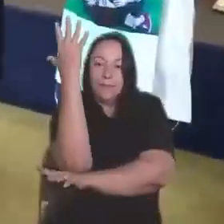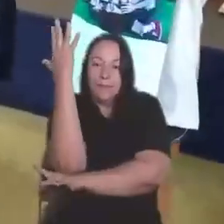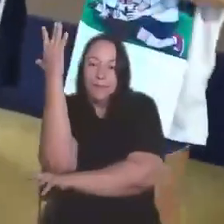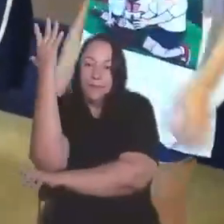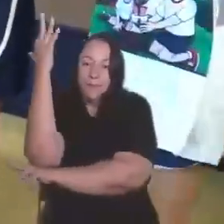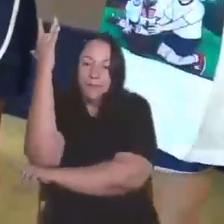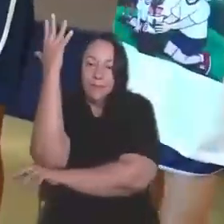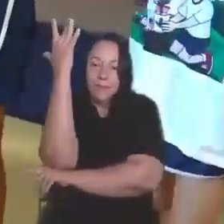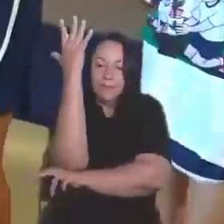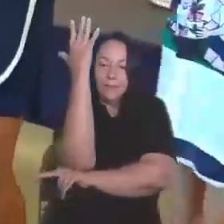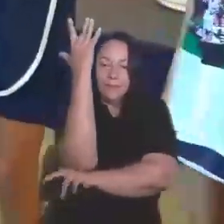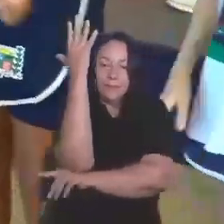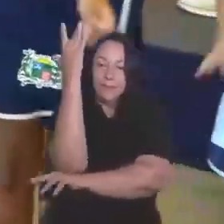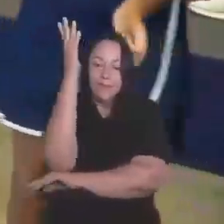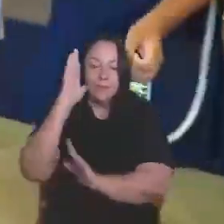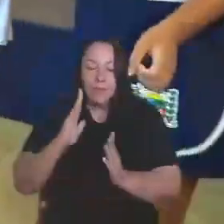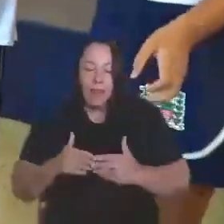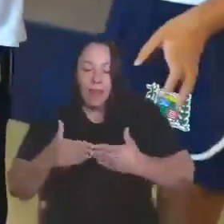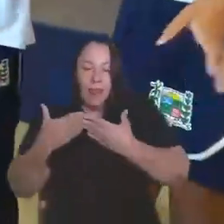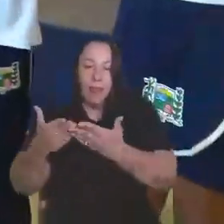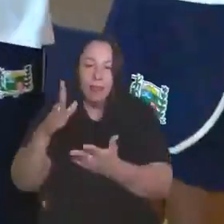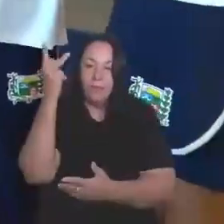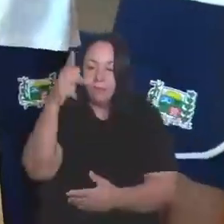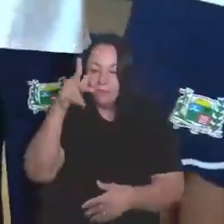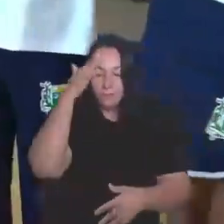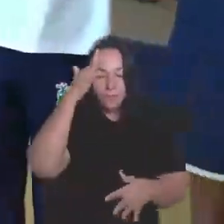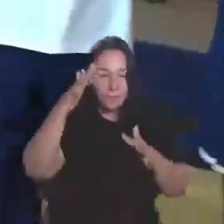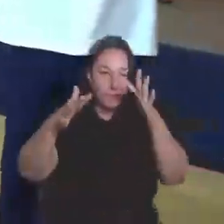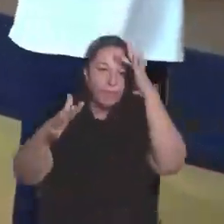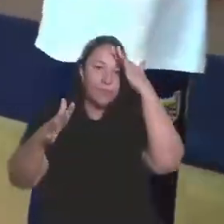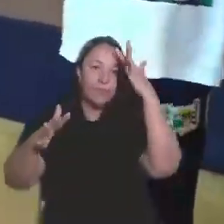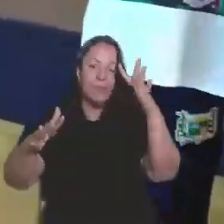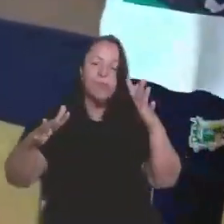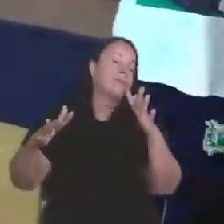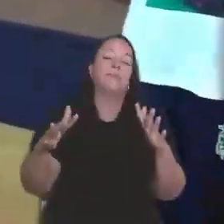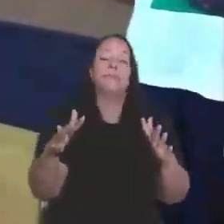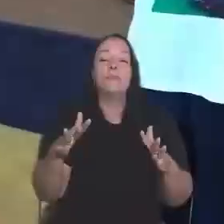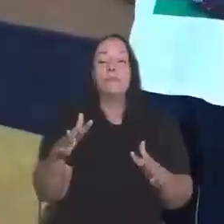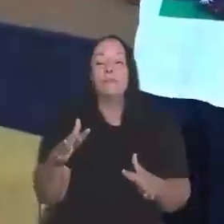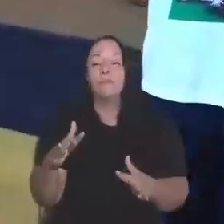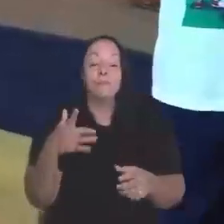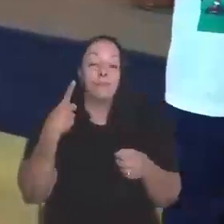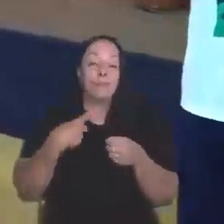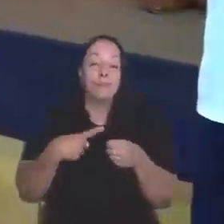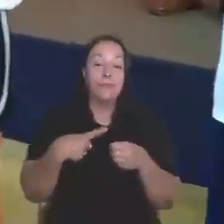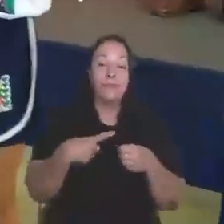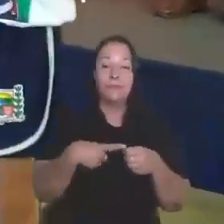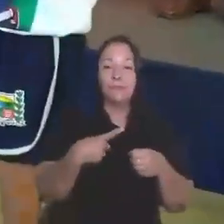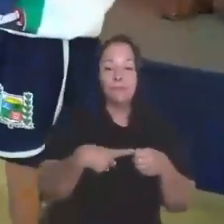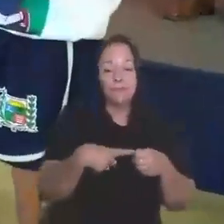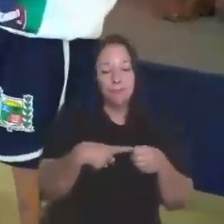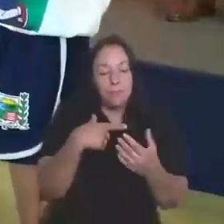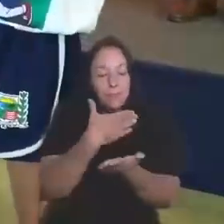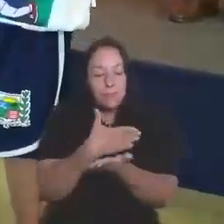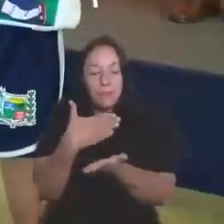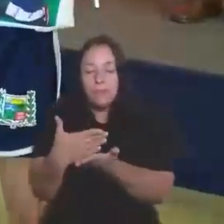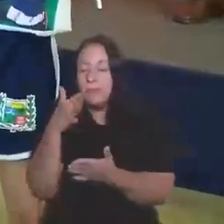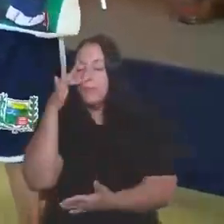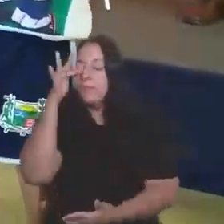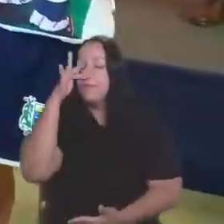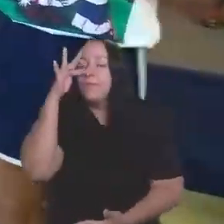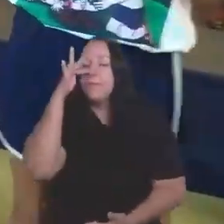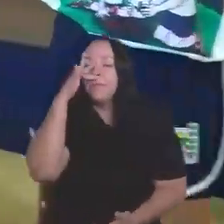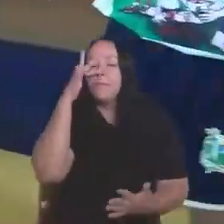firmar. Levaram seus sonhos pra quem quis ouvir, e a cidade começou a